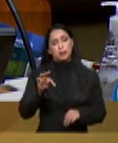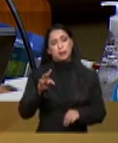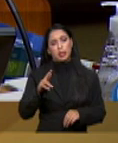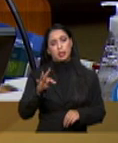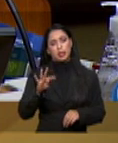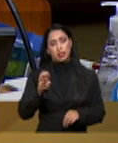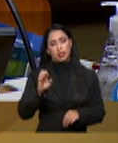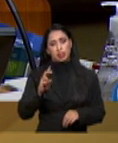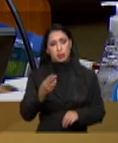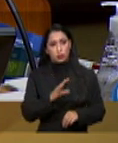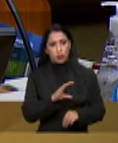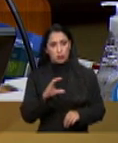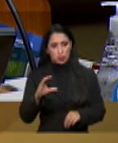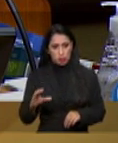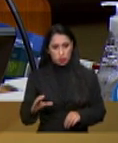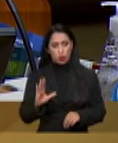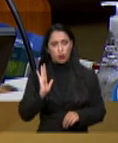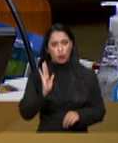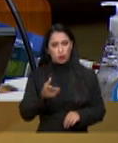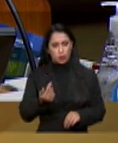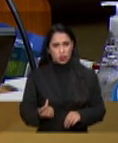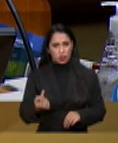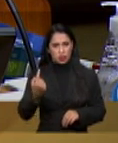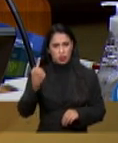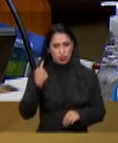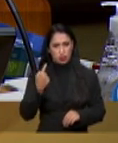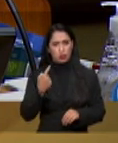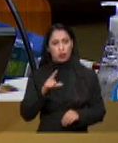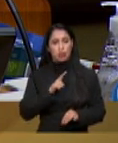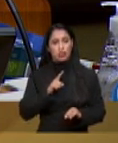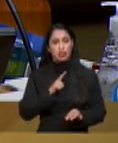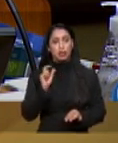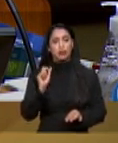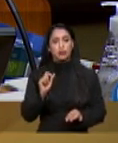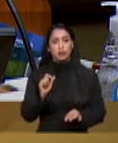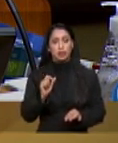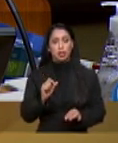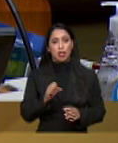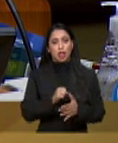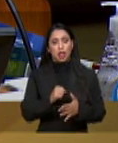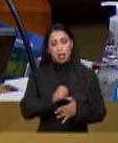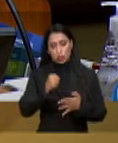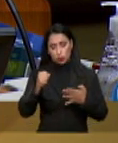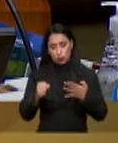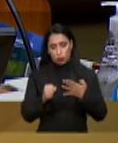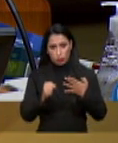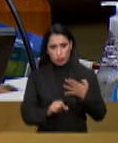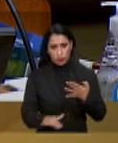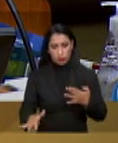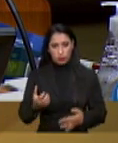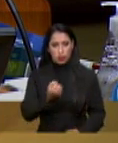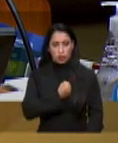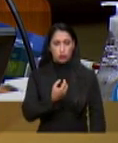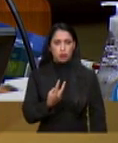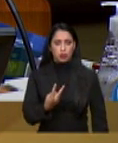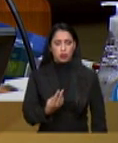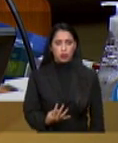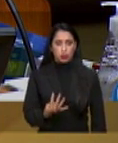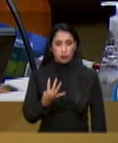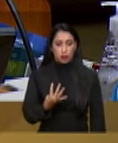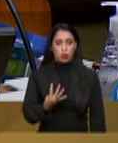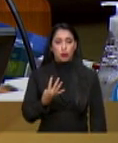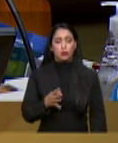corpus 81.611, que fundamentou a edição da súmula vinculante número 24, Sua Excelência em